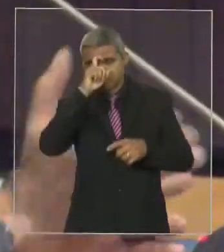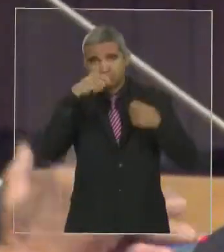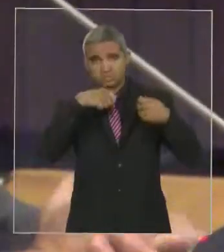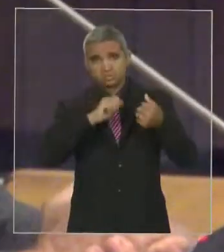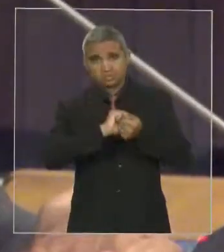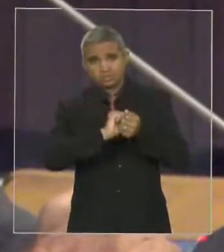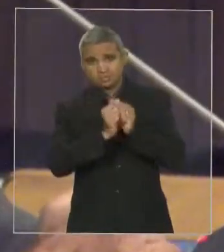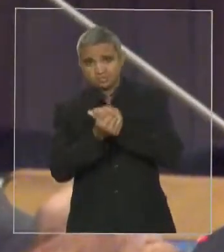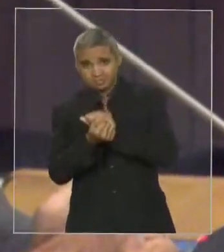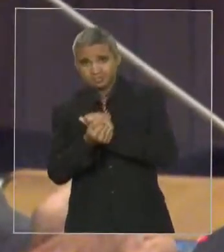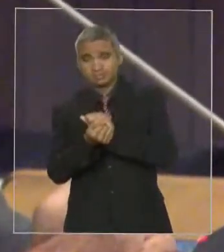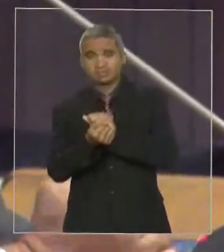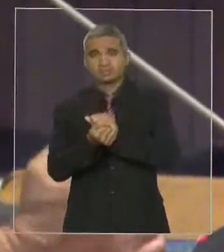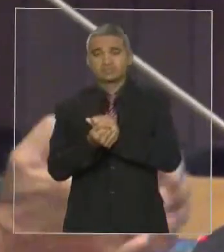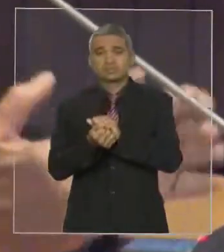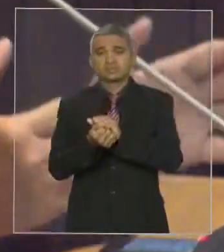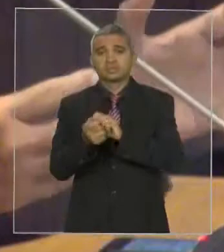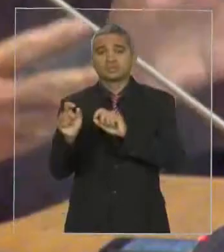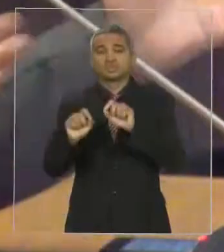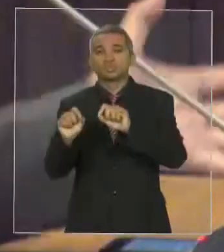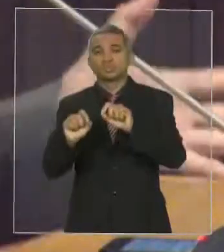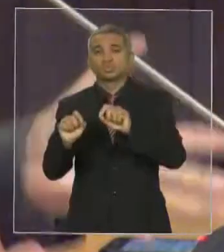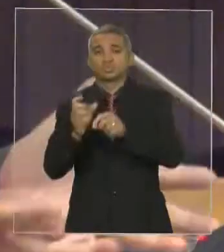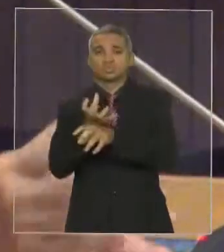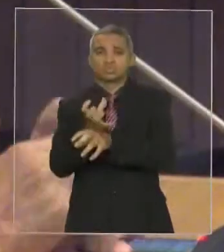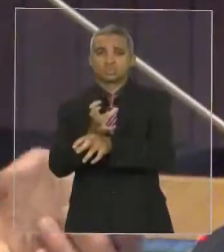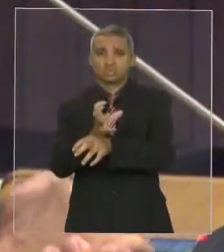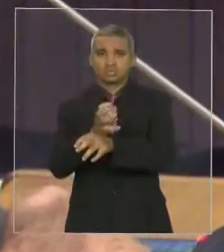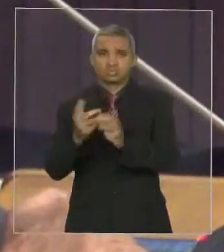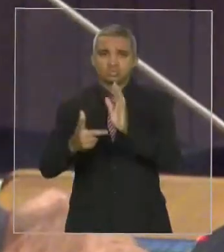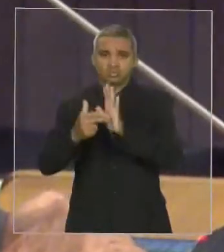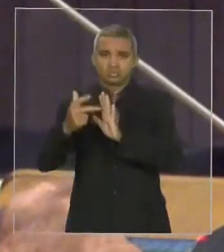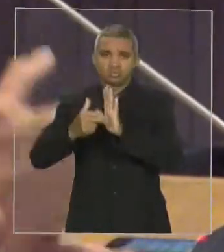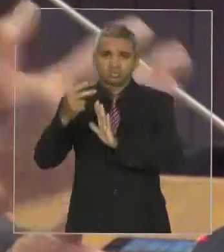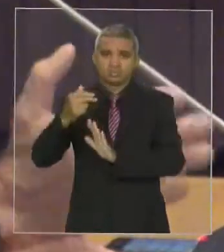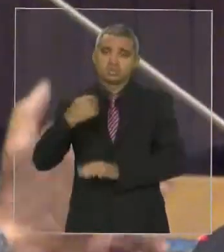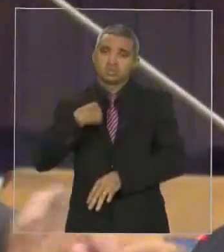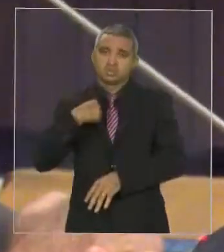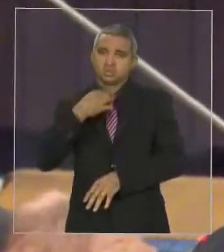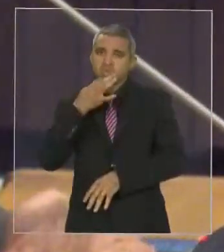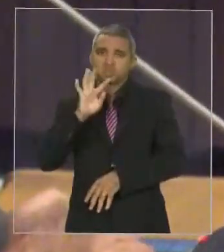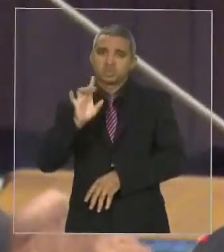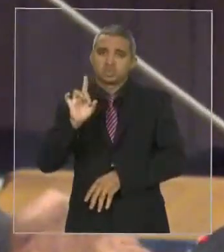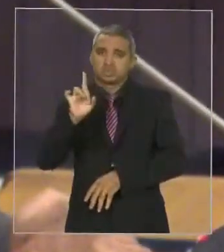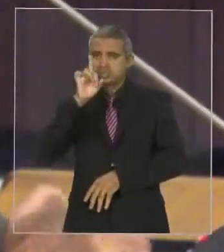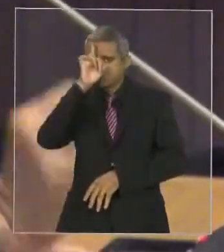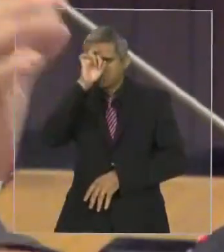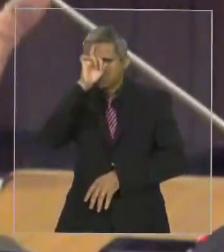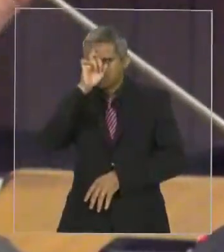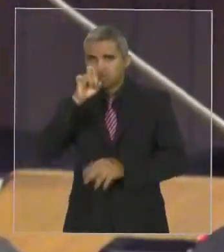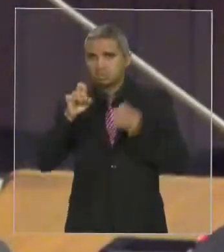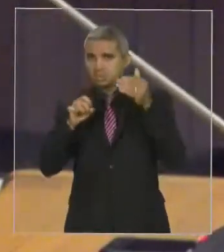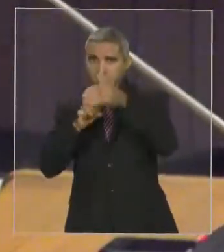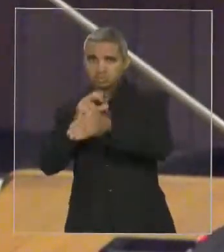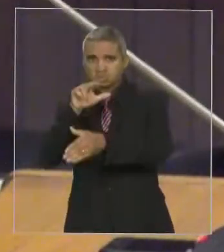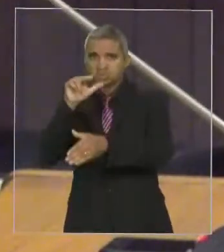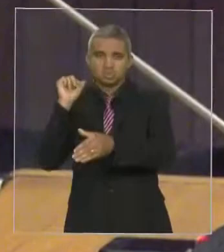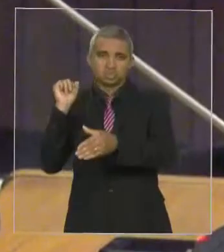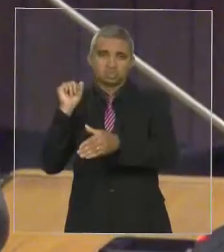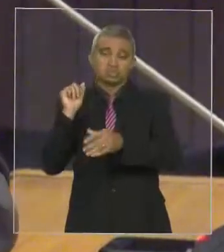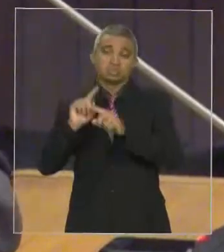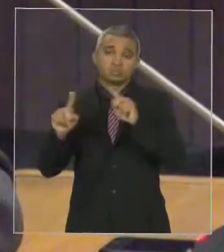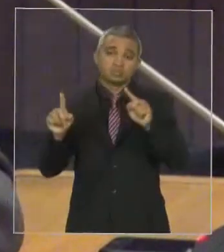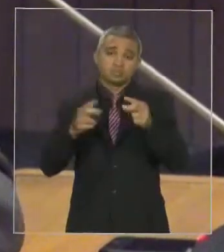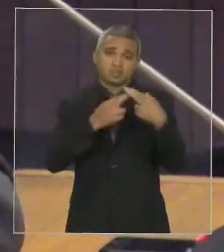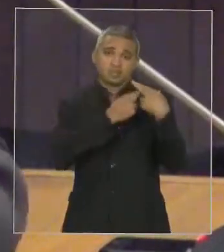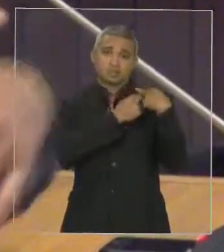às necessidades do Estado da ortopedia deve ser muito grande, porque eu não conheço a estrutura. Mas, nesse caso, a responsabilidade